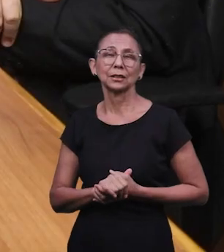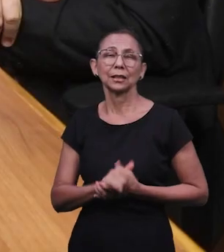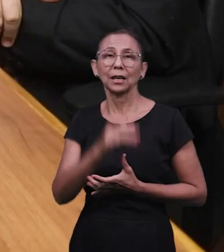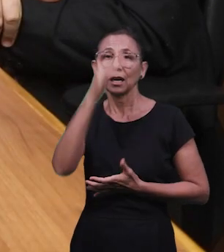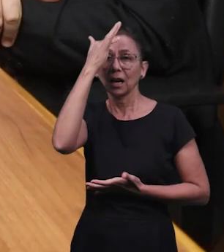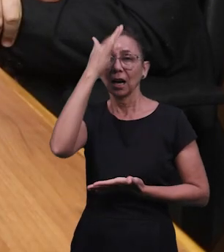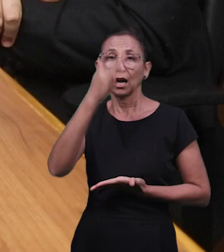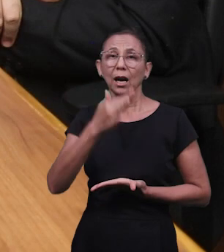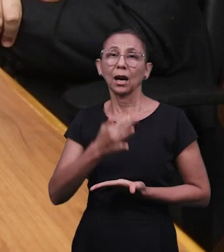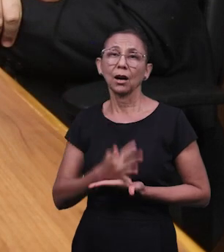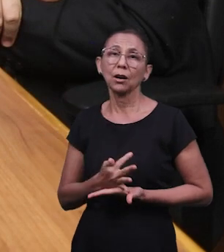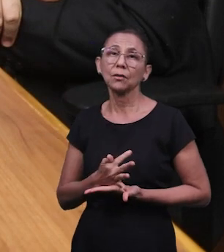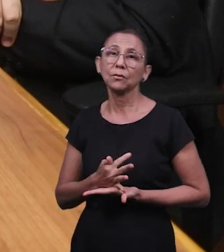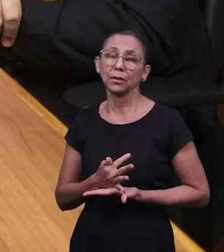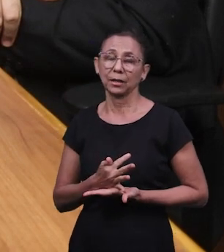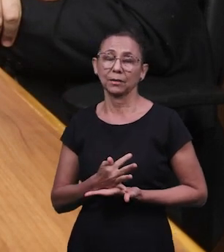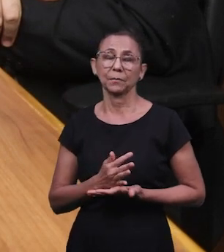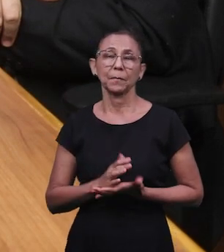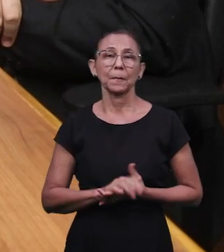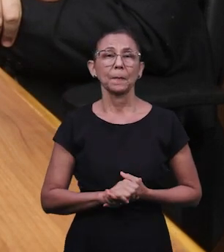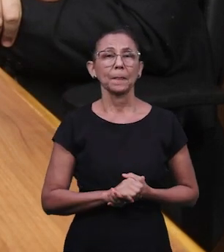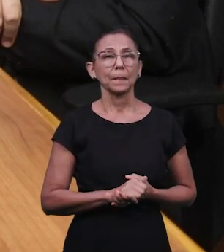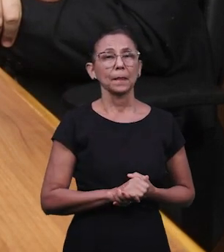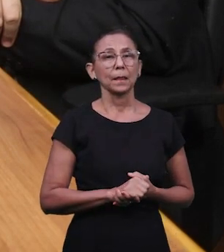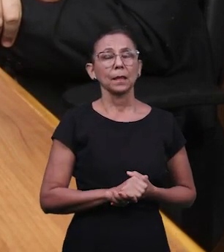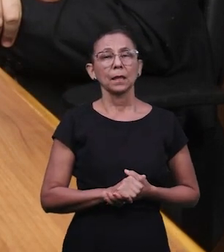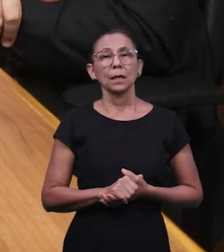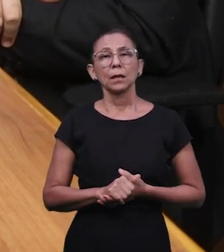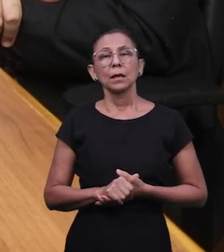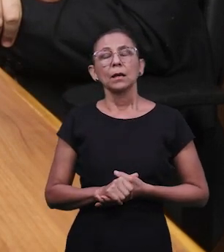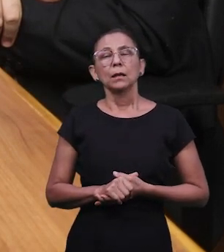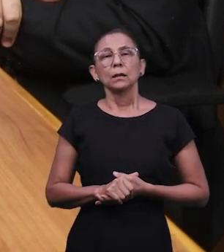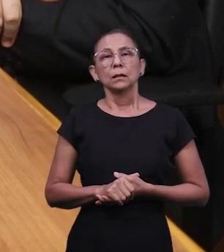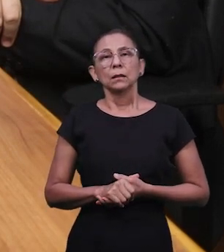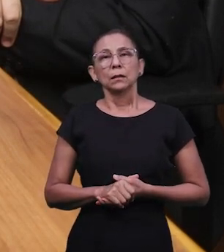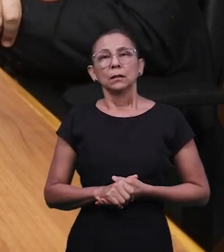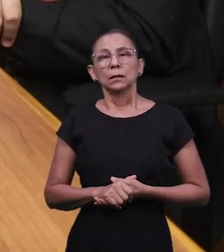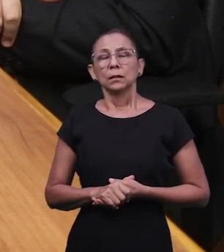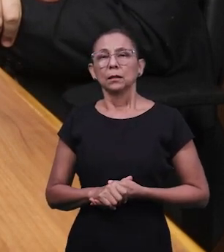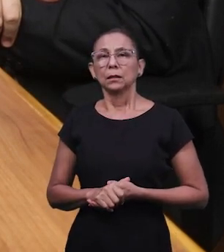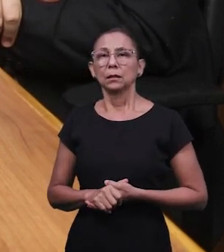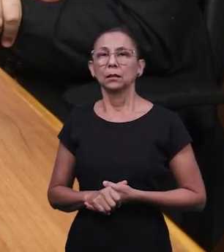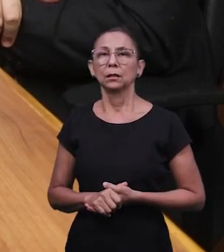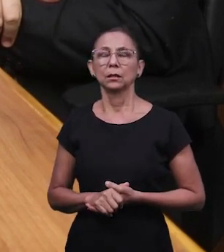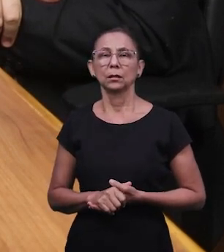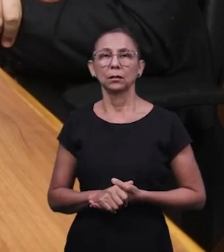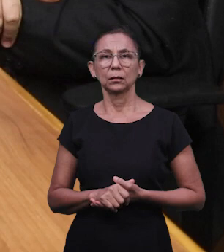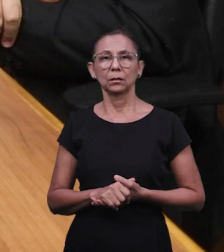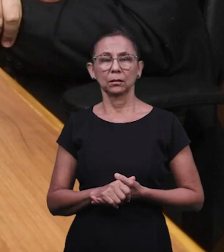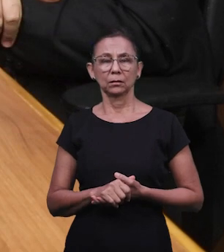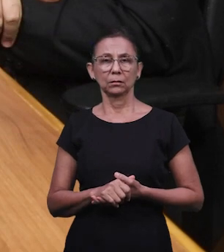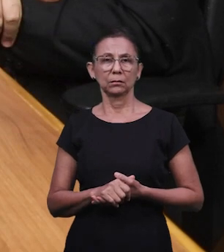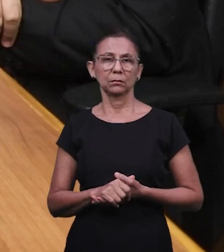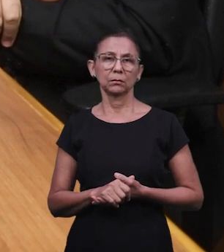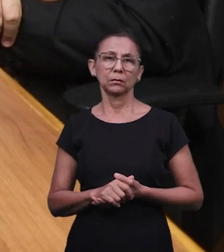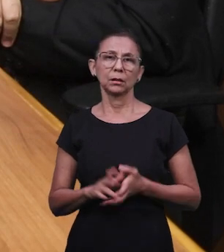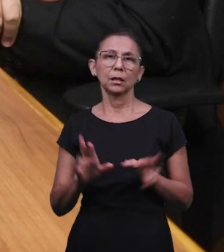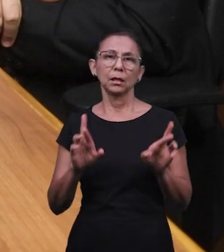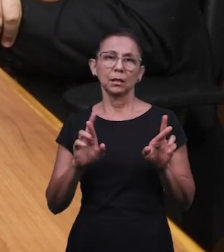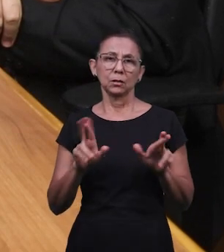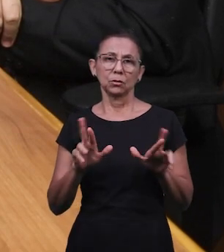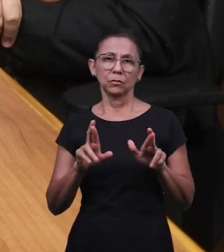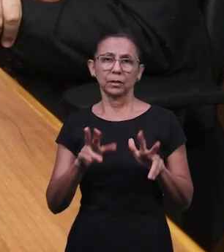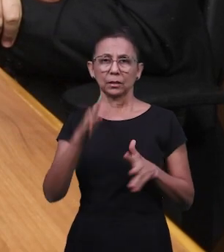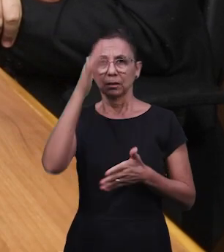é uma crise de fé. Porque essa fé que nós estamos tratando aqui, quando ela alcança o homem, não uma fé humana que nós